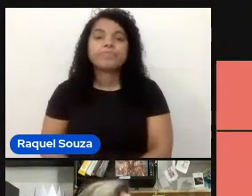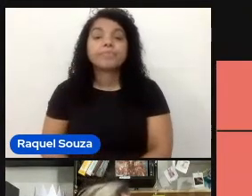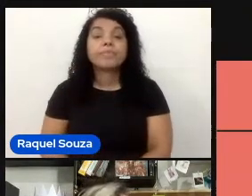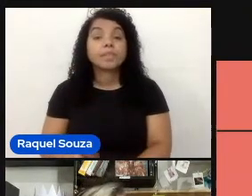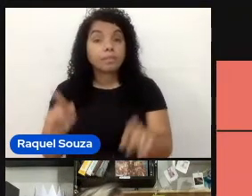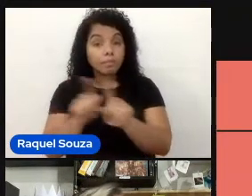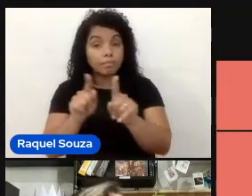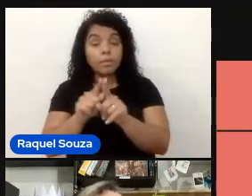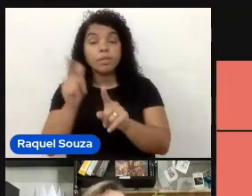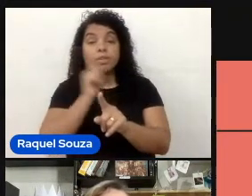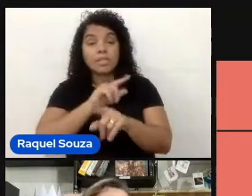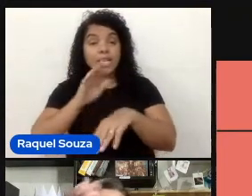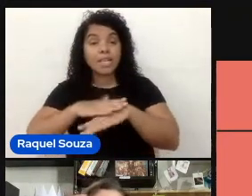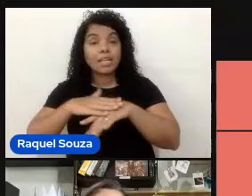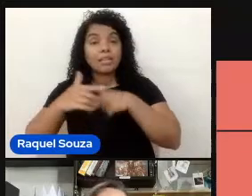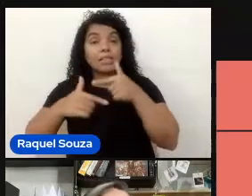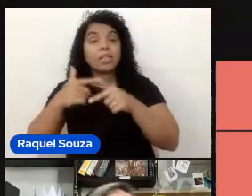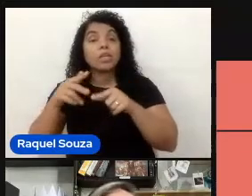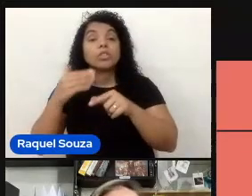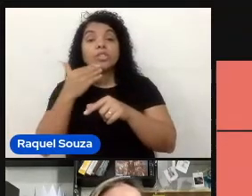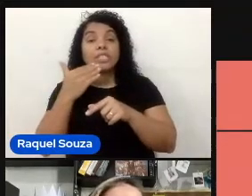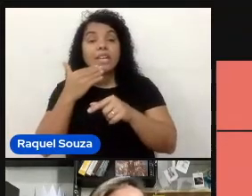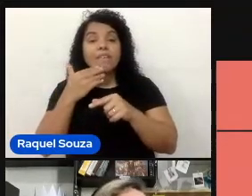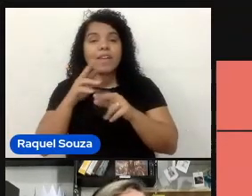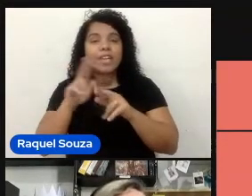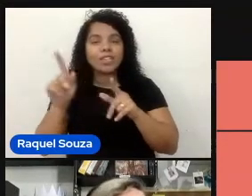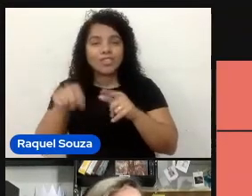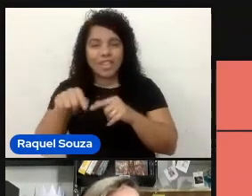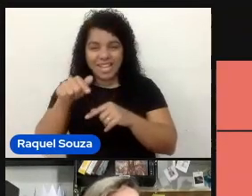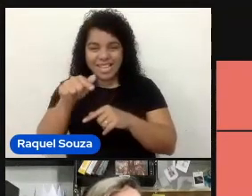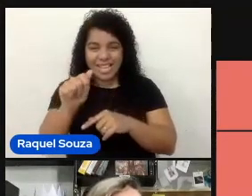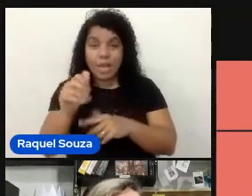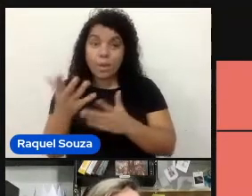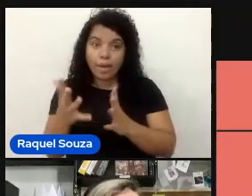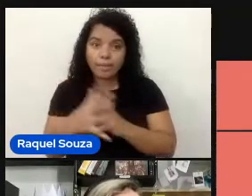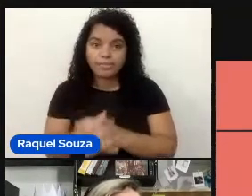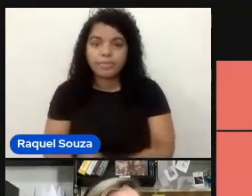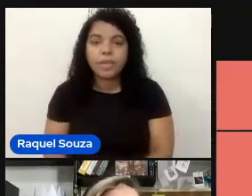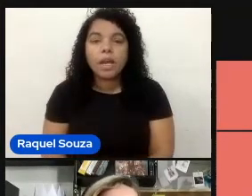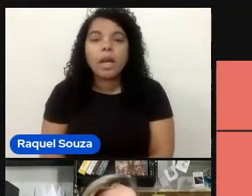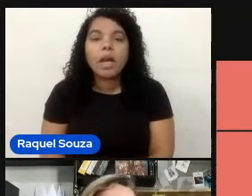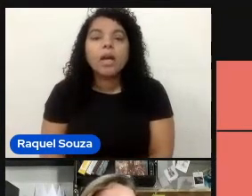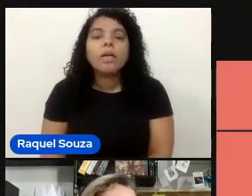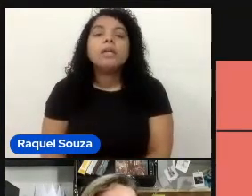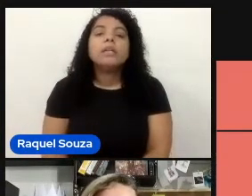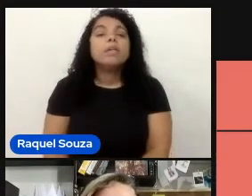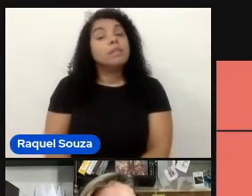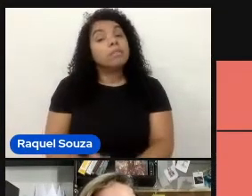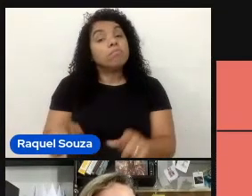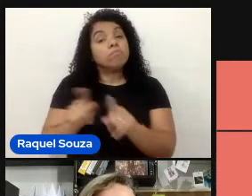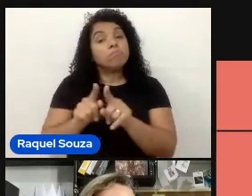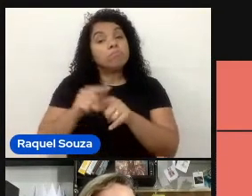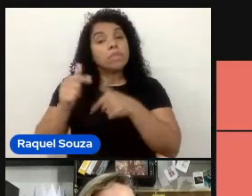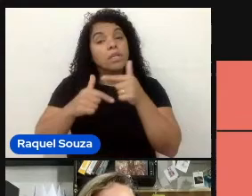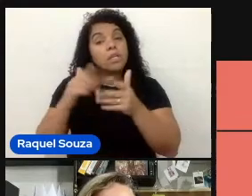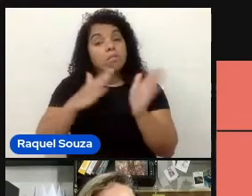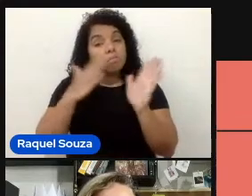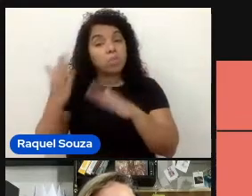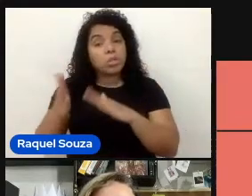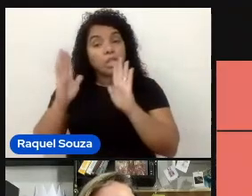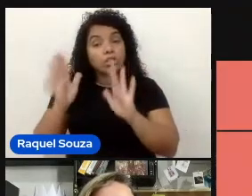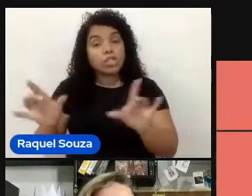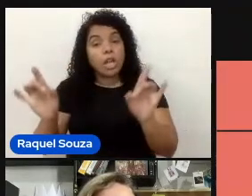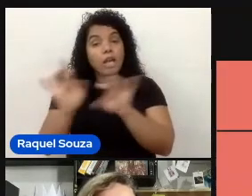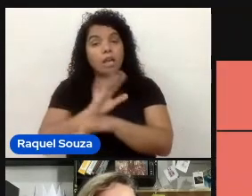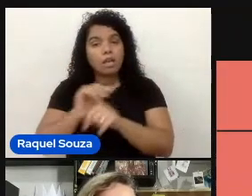de fazer a atuação dos defeitos, diferente do QA. Né, gente? Atua também nos processos já